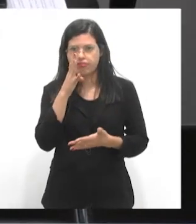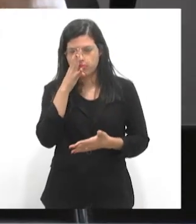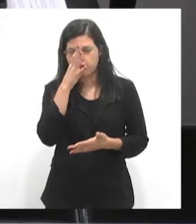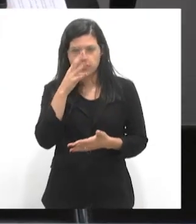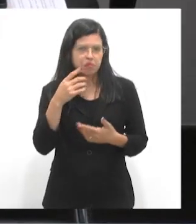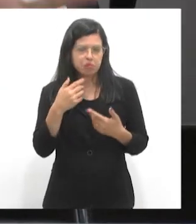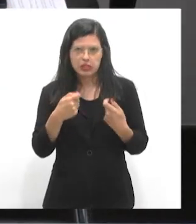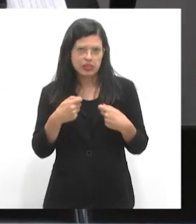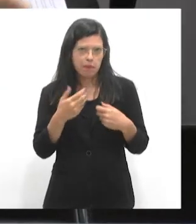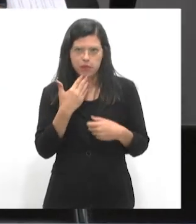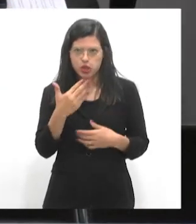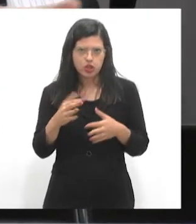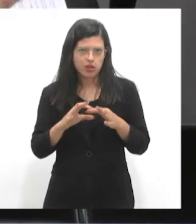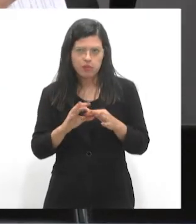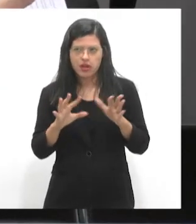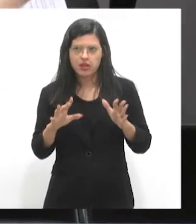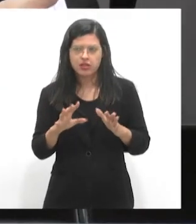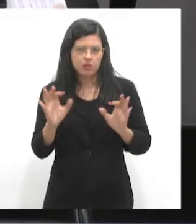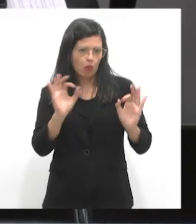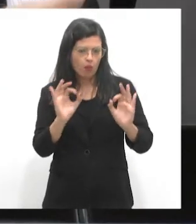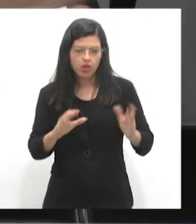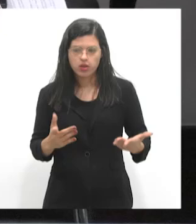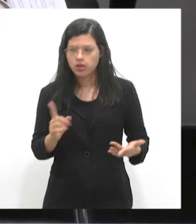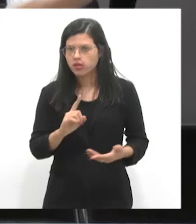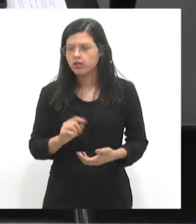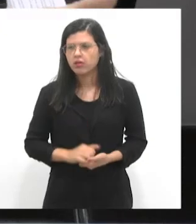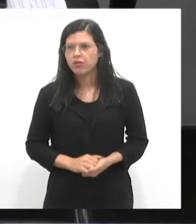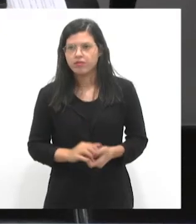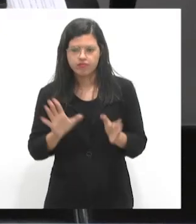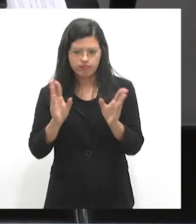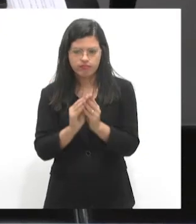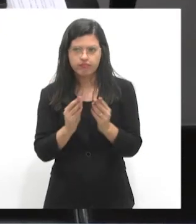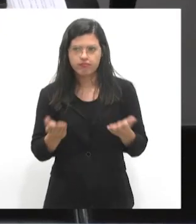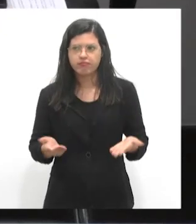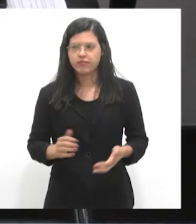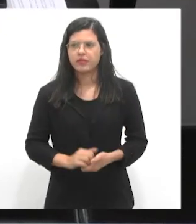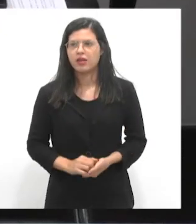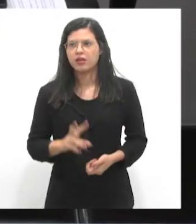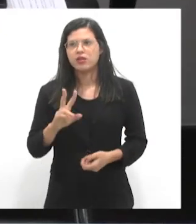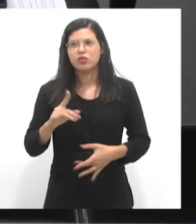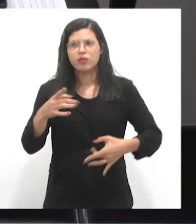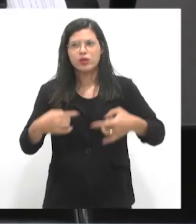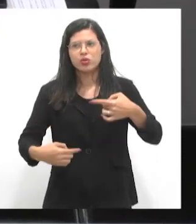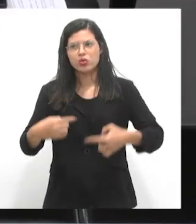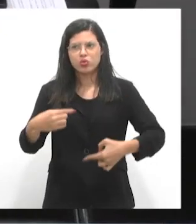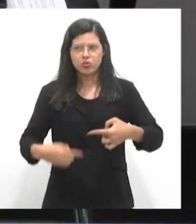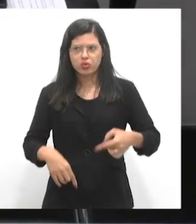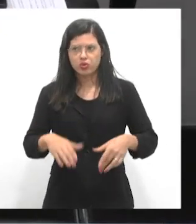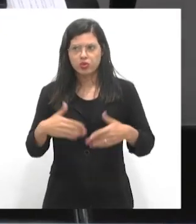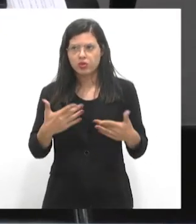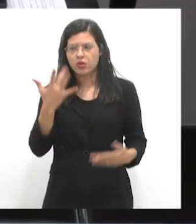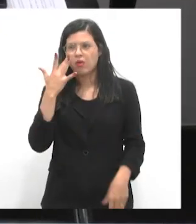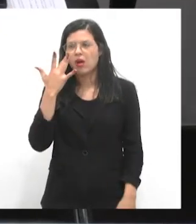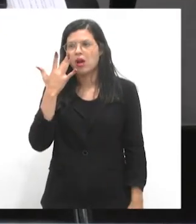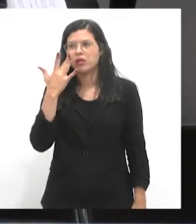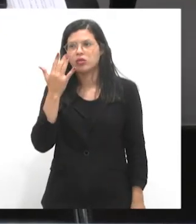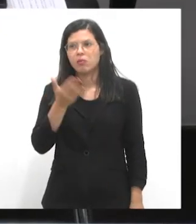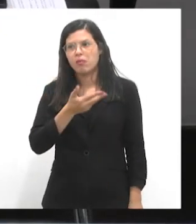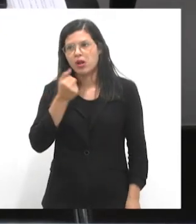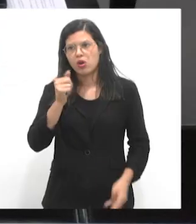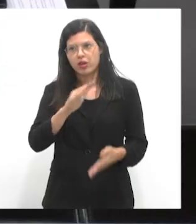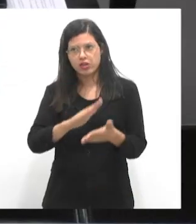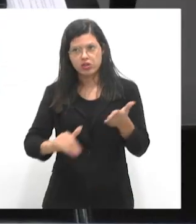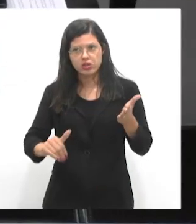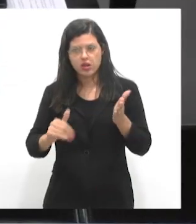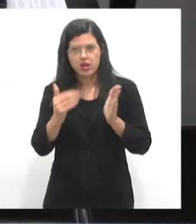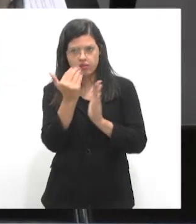autorização a ninguém, sintetizando, que a gente ainda vai discutir. Então, eu acho prudente retirar de